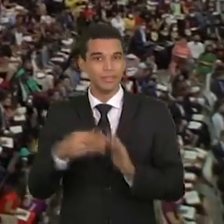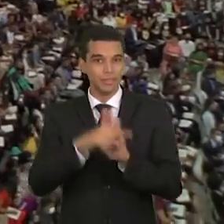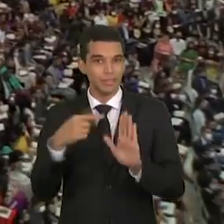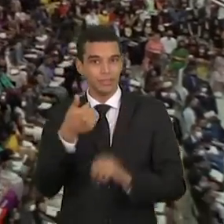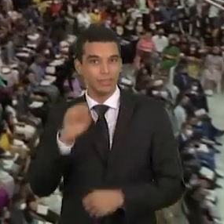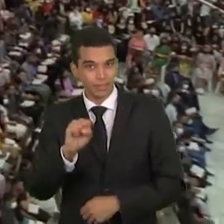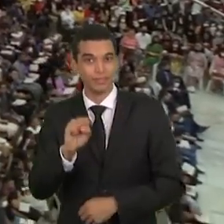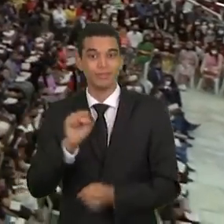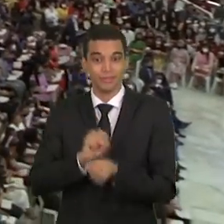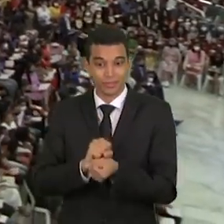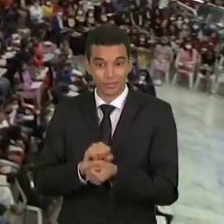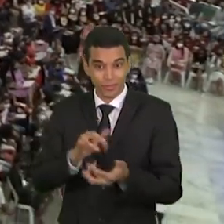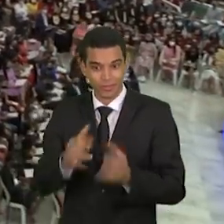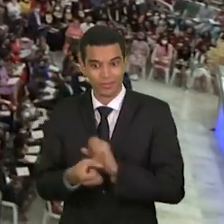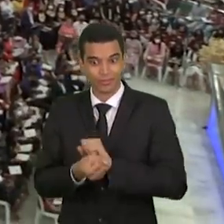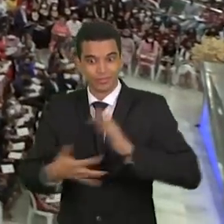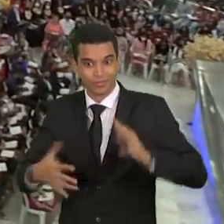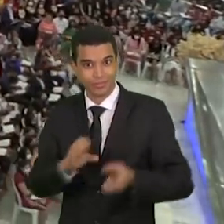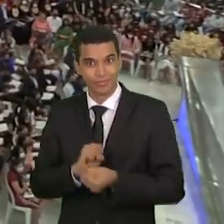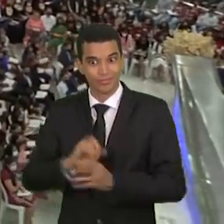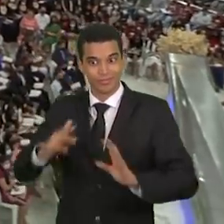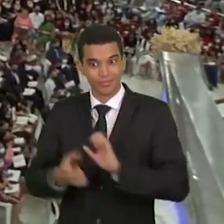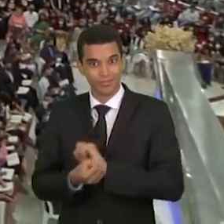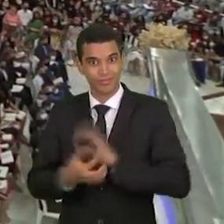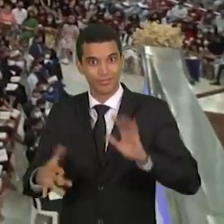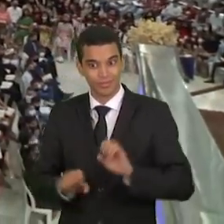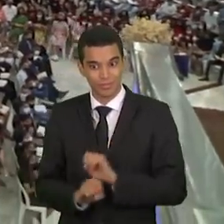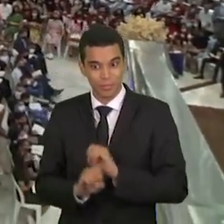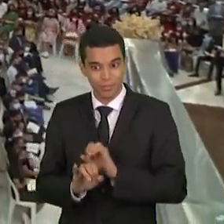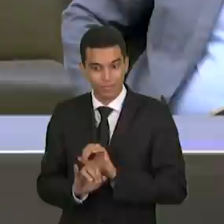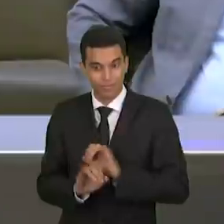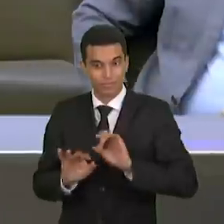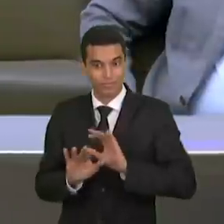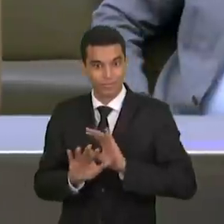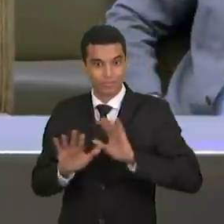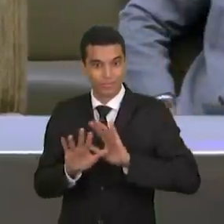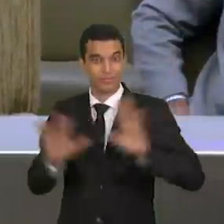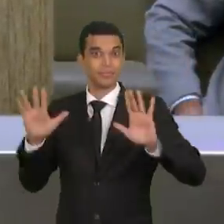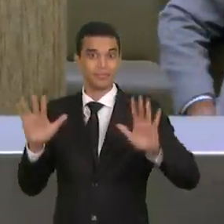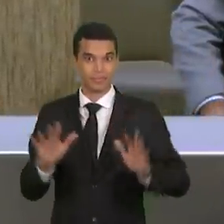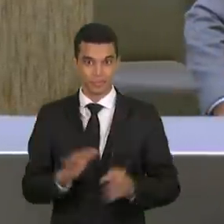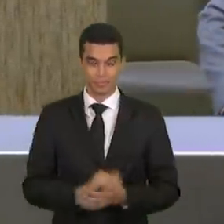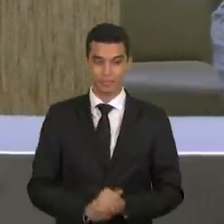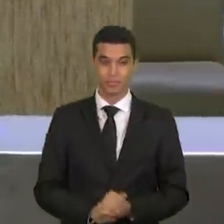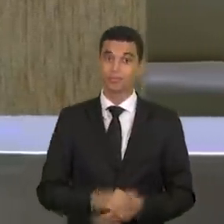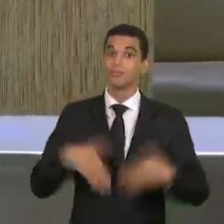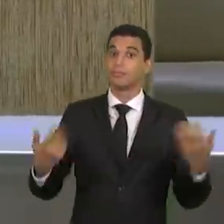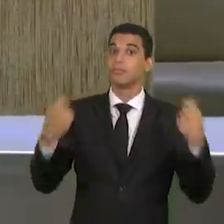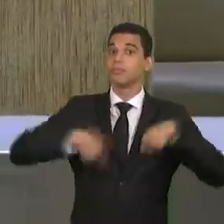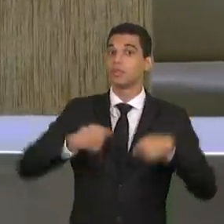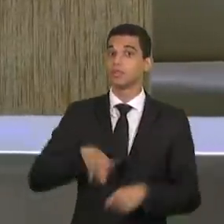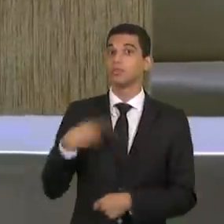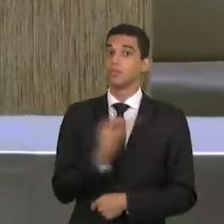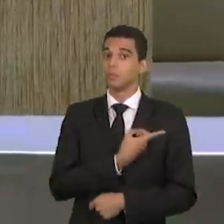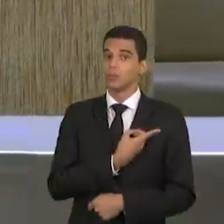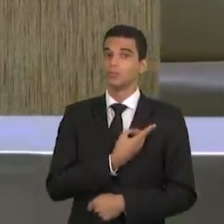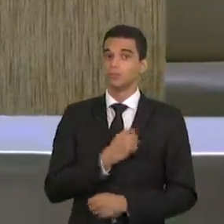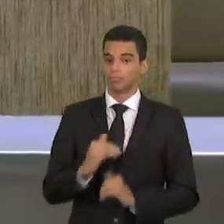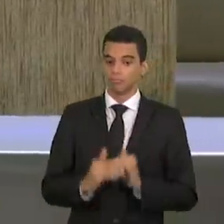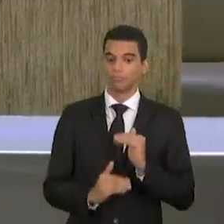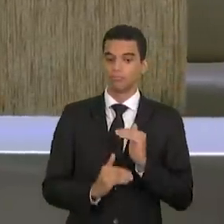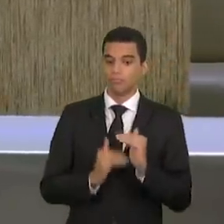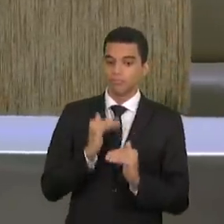Então o aperfeiçoamento deve ser progressivo. Eu tenho uma preocupação sobre o que vou colocar aqui agora,